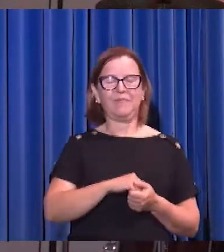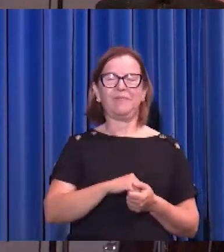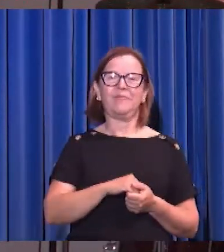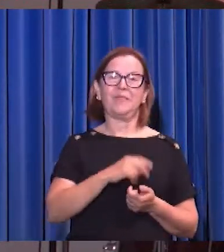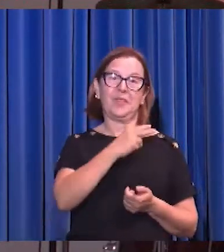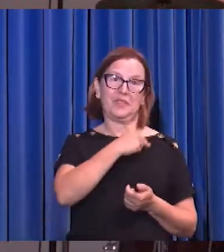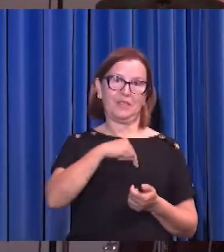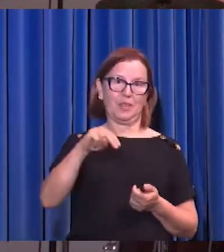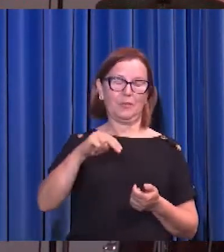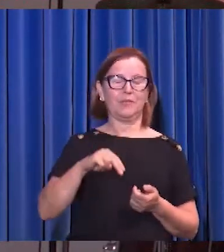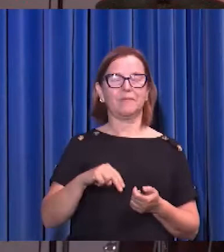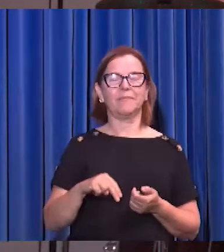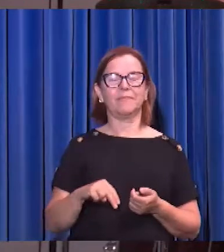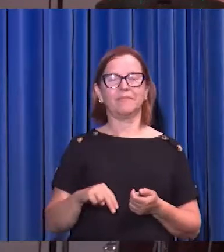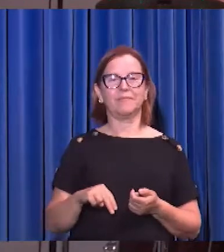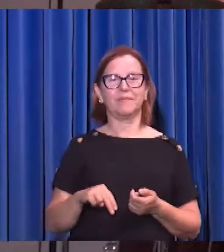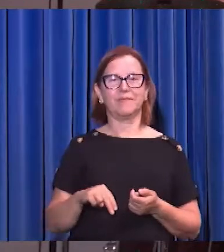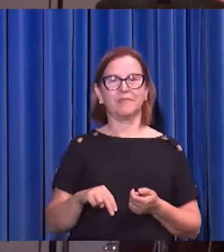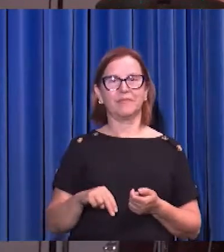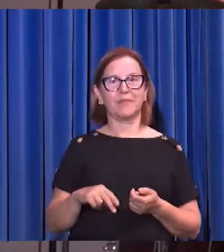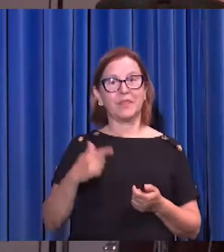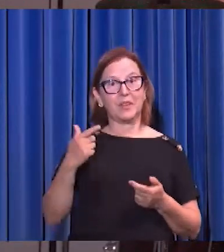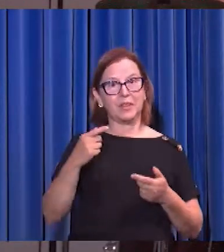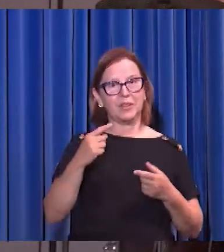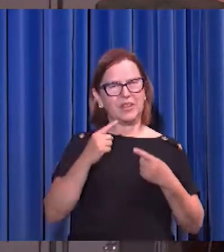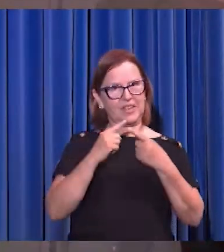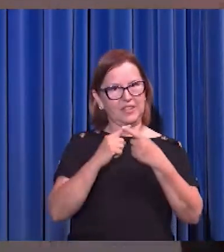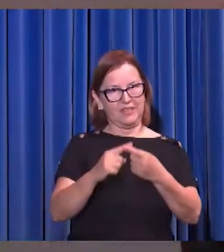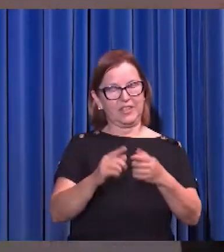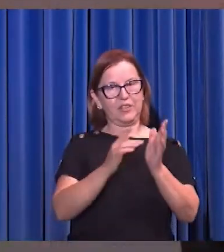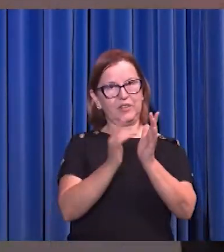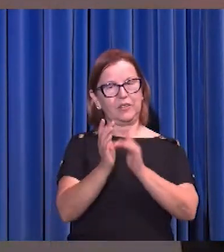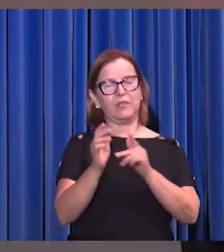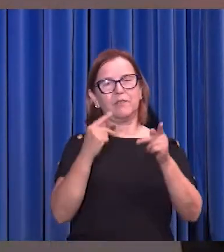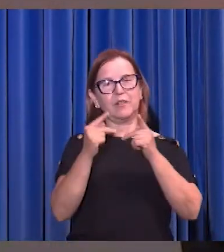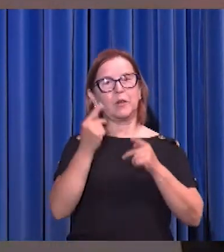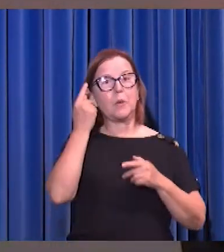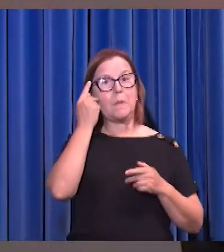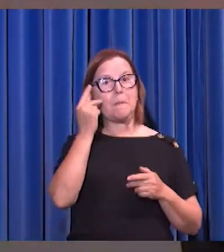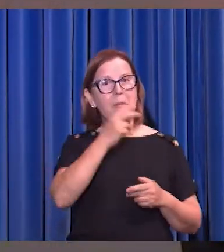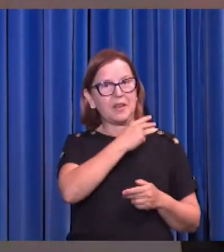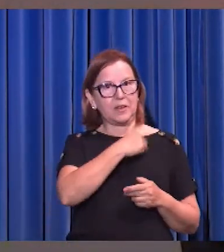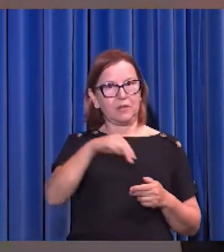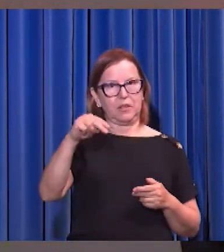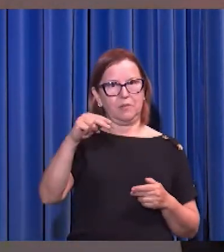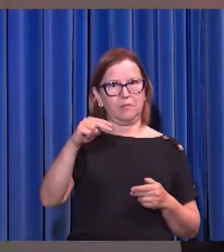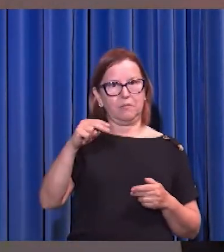por 2 vezes, Jesus diz para Nicodemos: